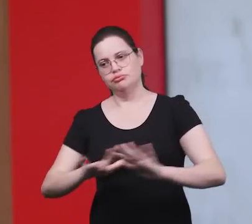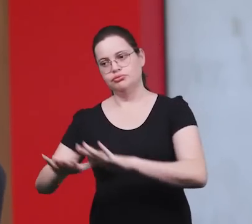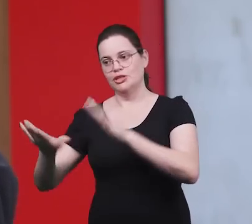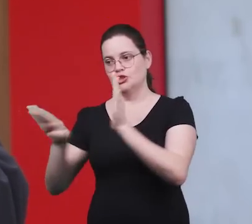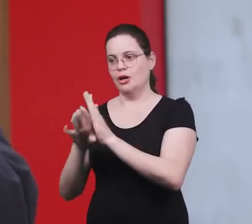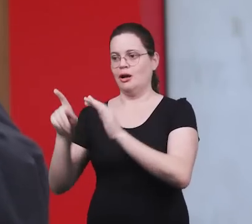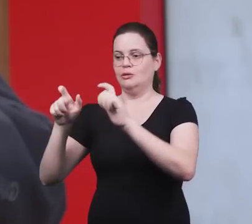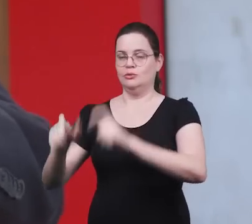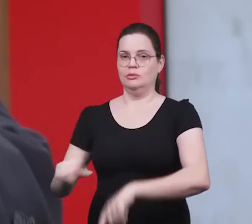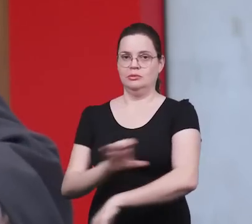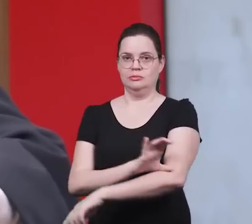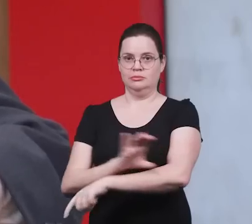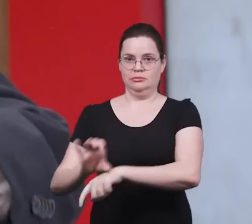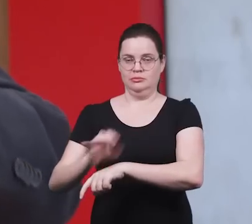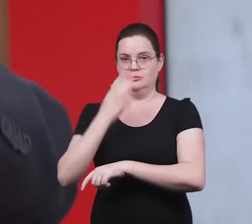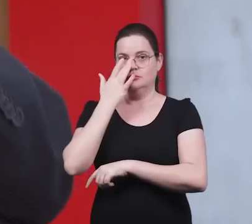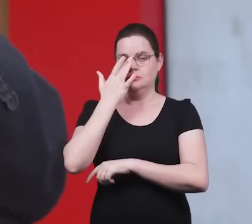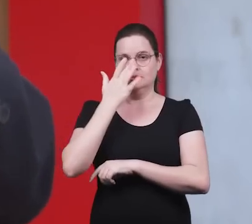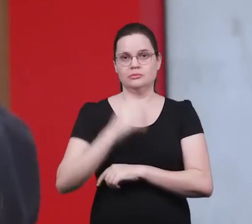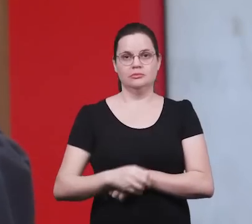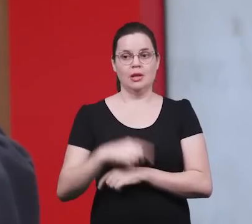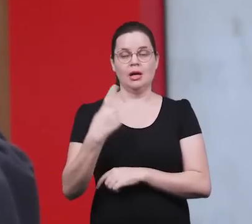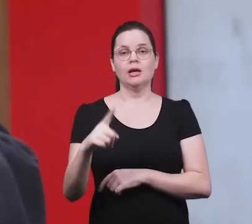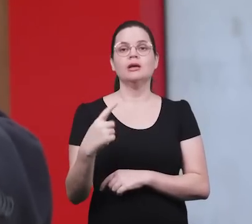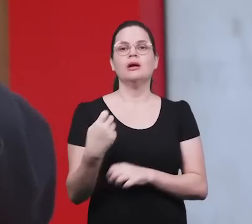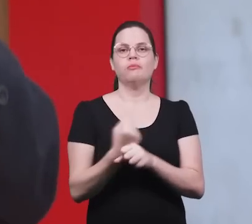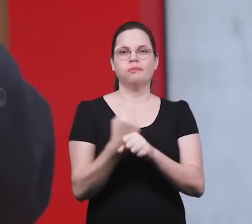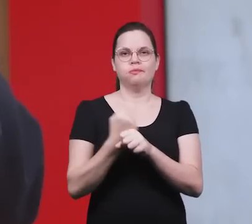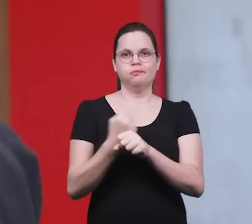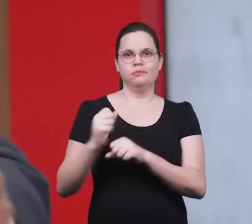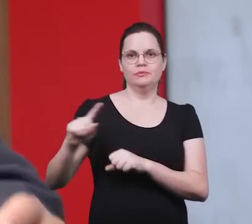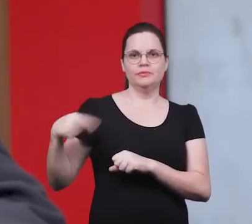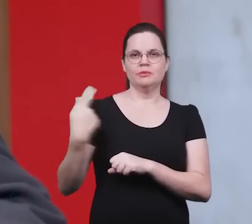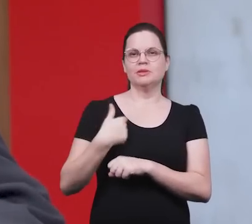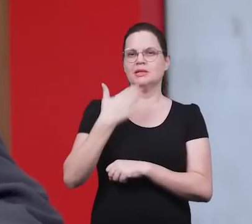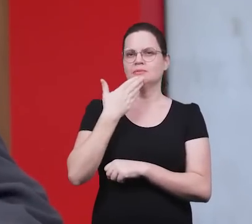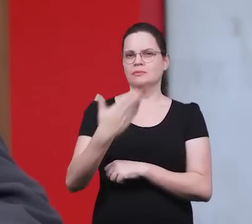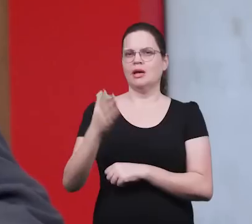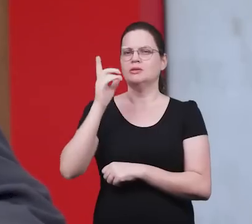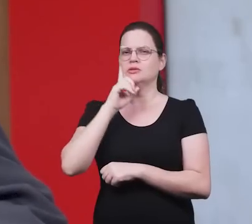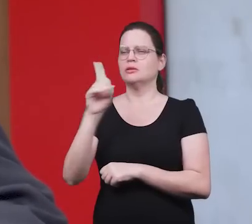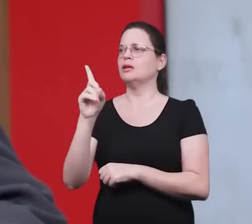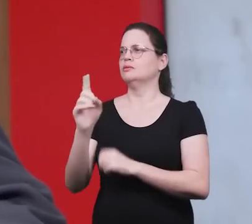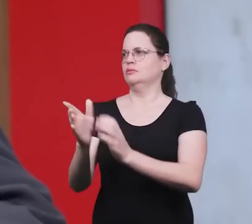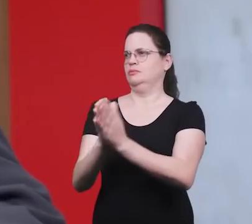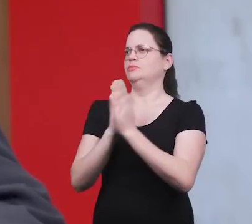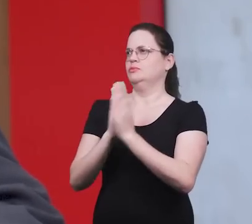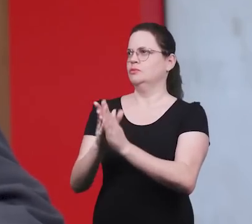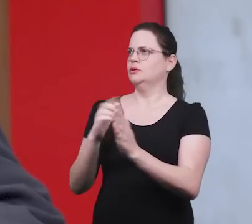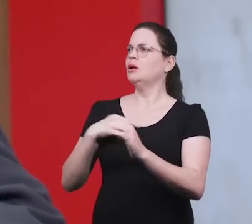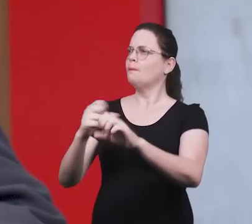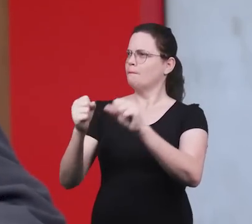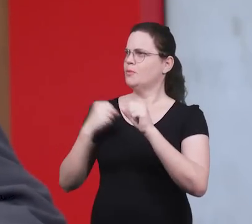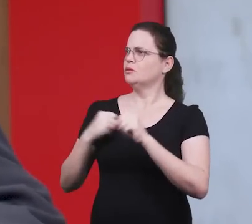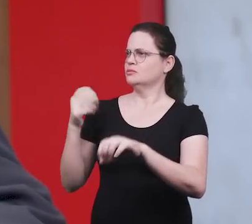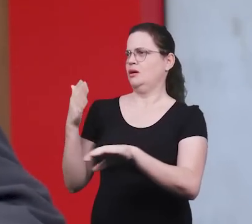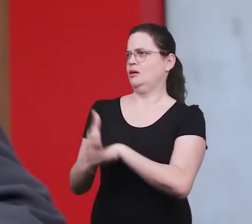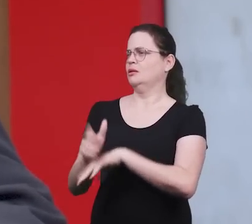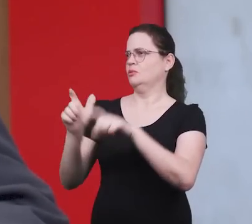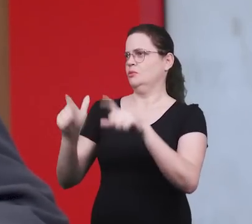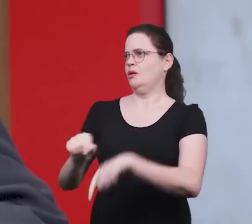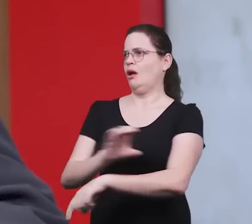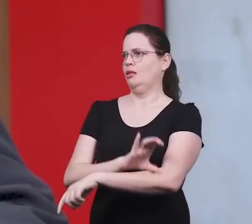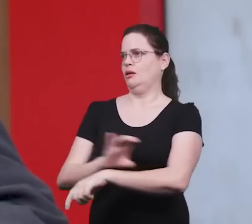terra prometida, que ele vai e passa-se um tempo e ele pede novamente ao Senhor, permita-me entrar na terra